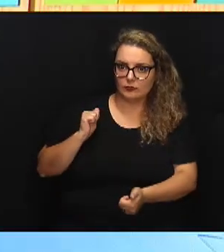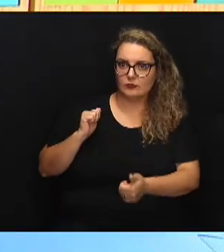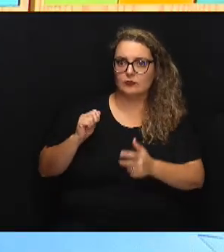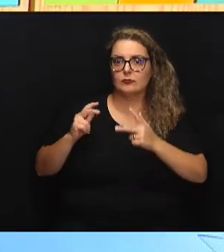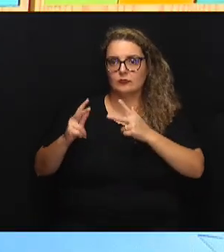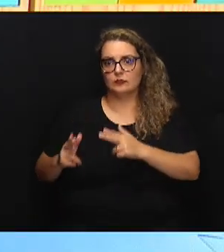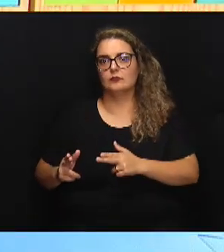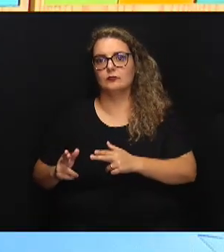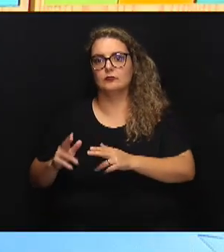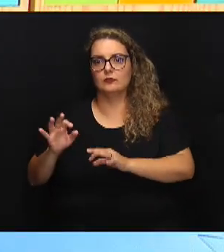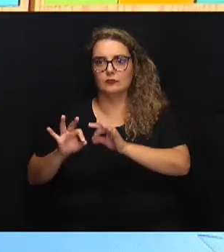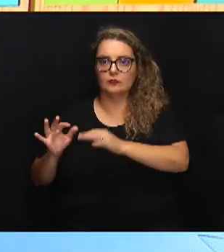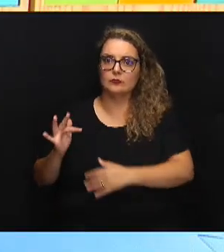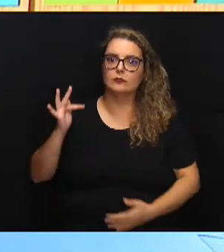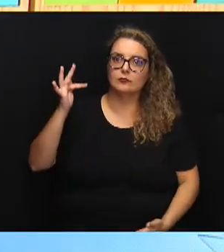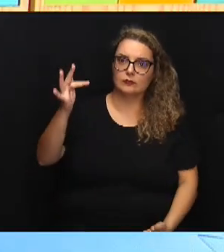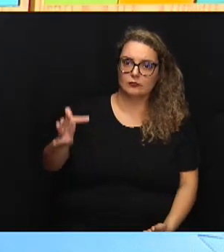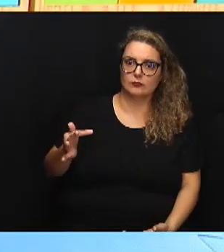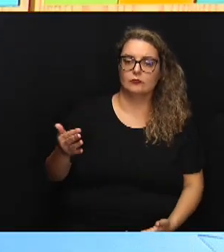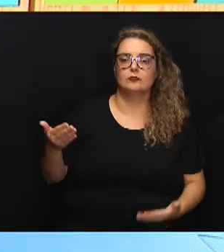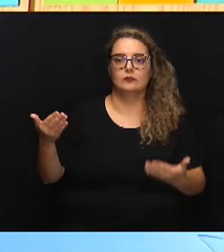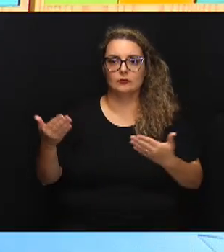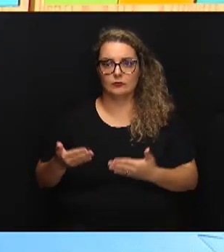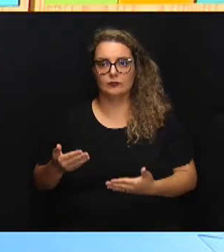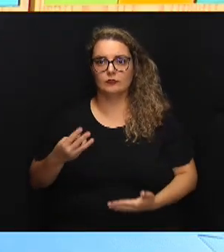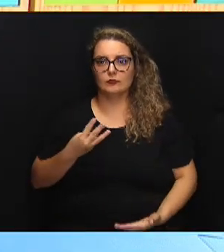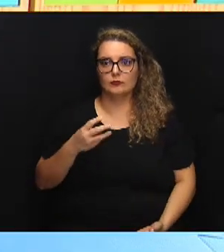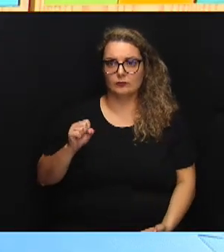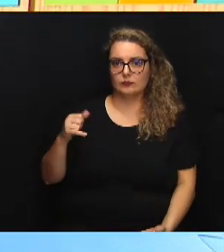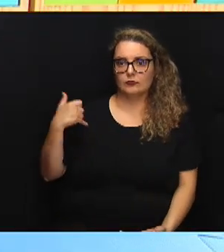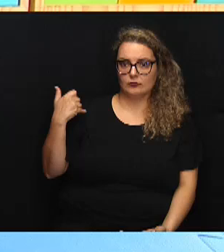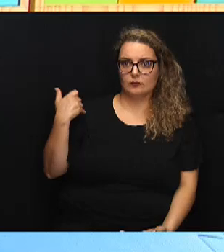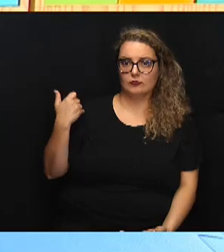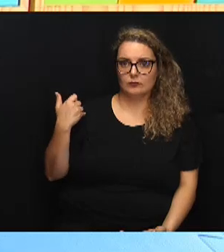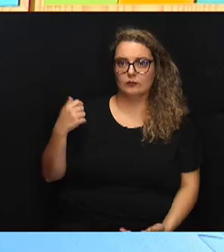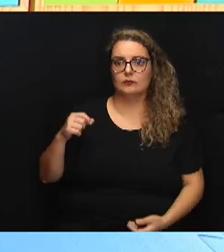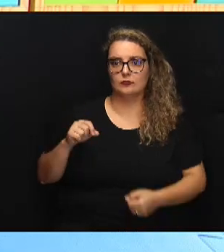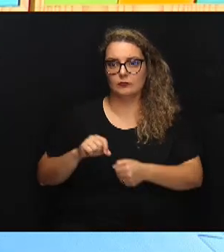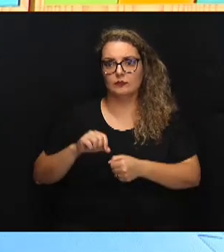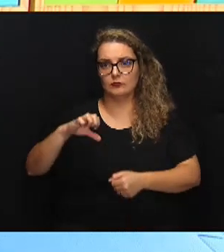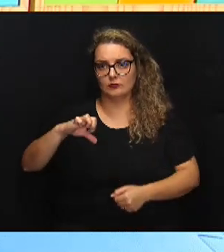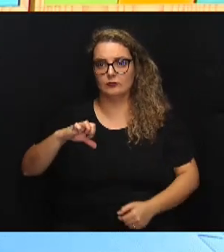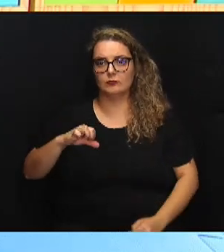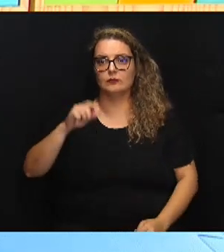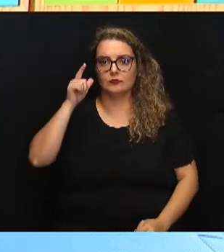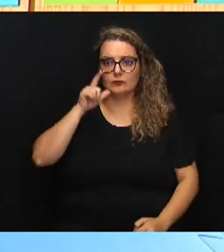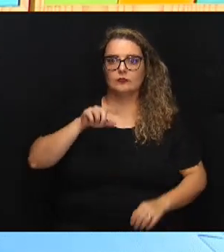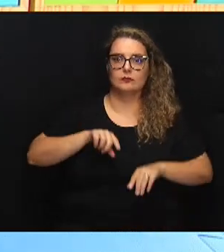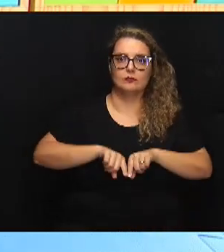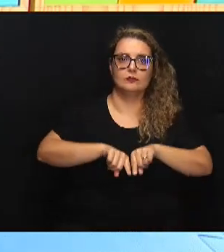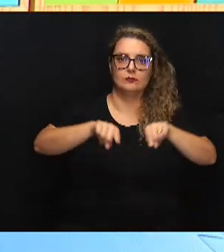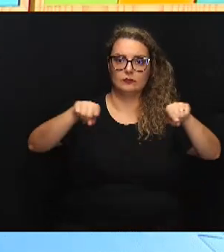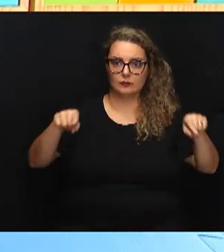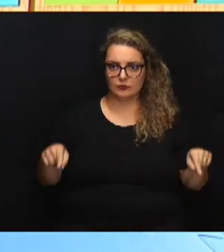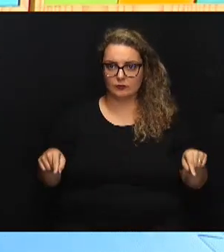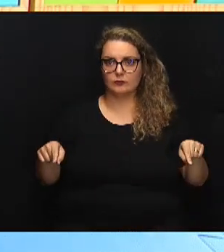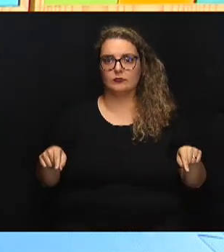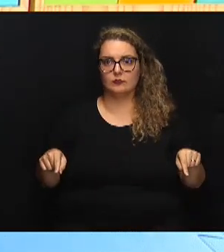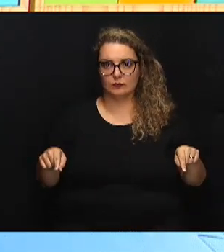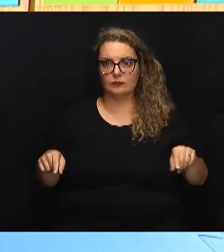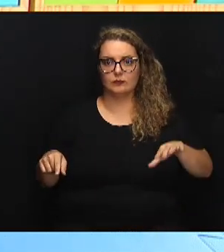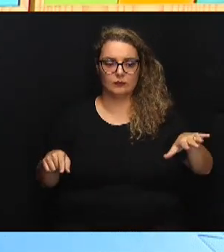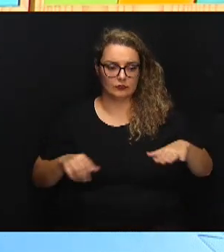um plano no futuro. Aí hoje que eu tô com 38 anos, faz 9 que eu consegui desassociar e sair do